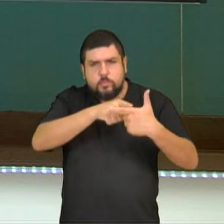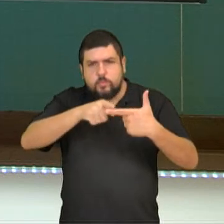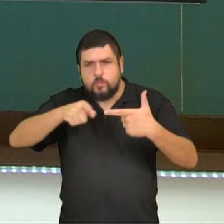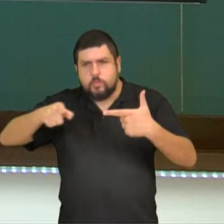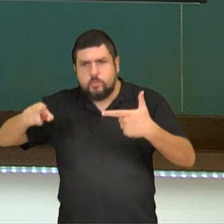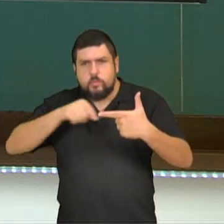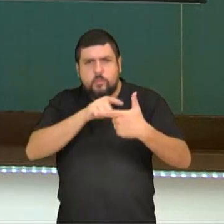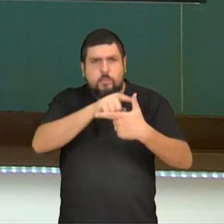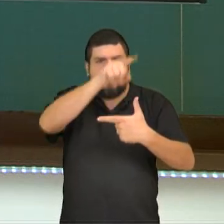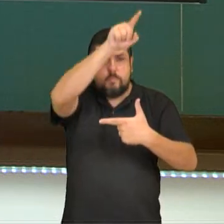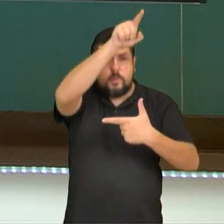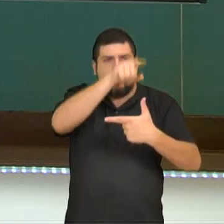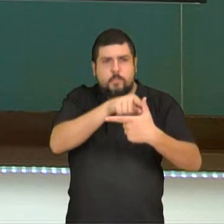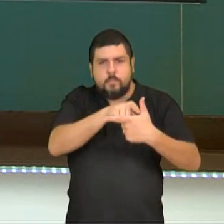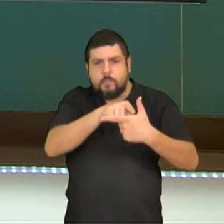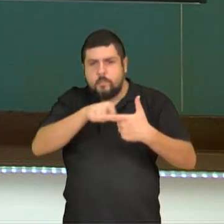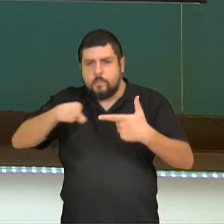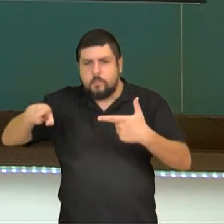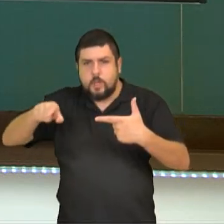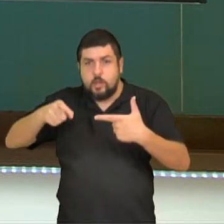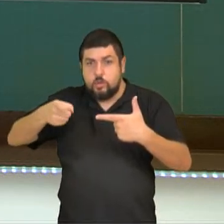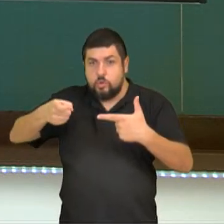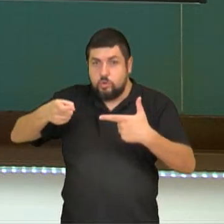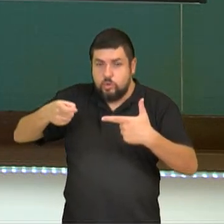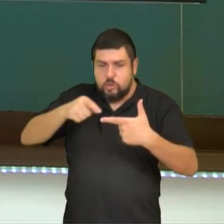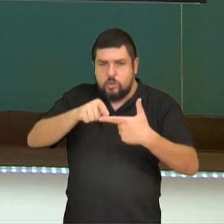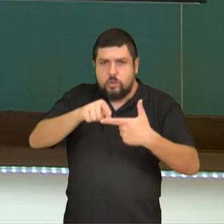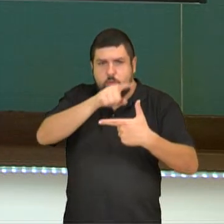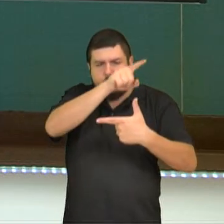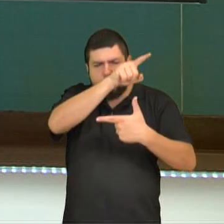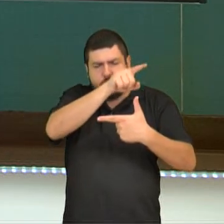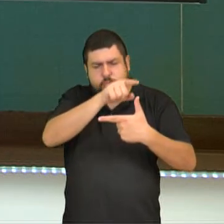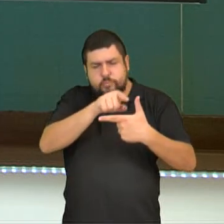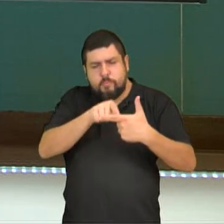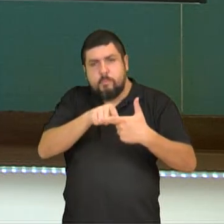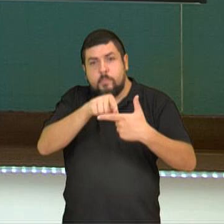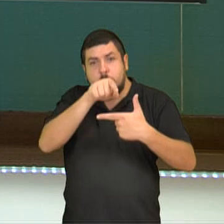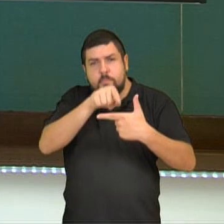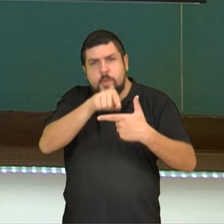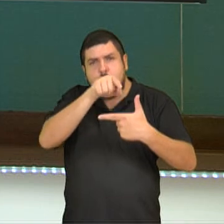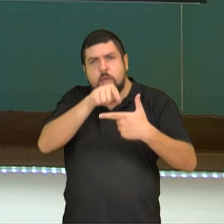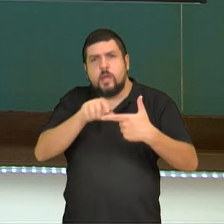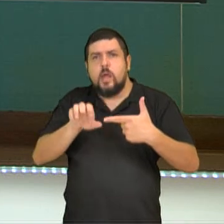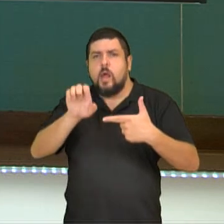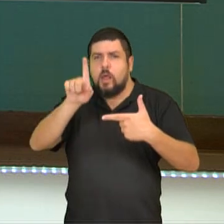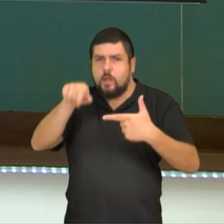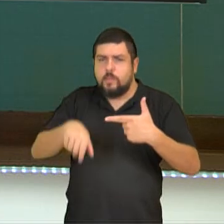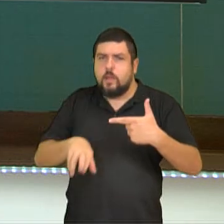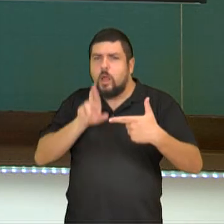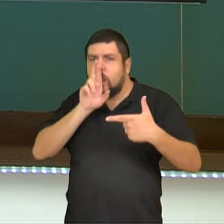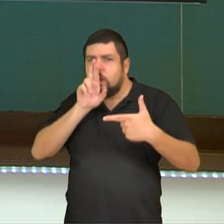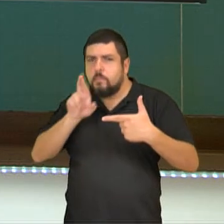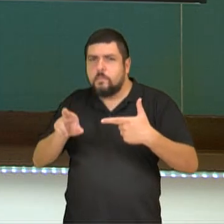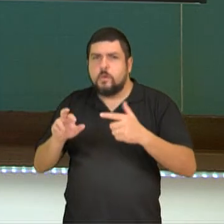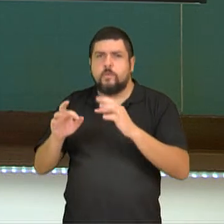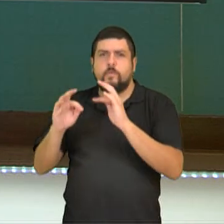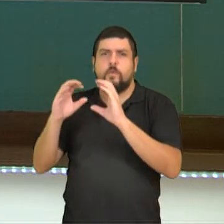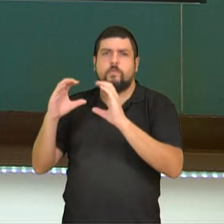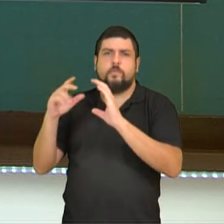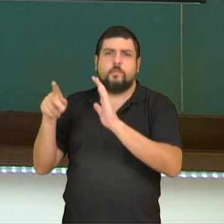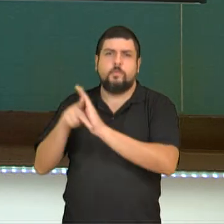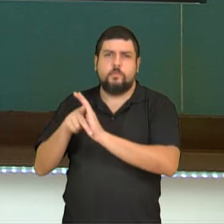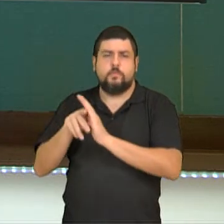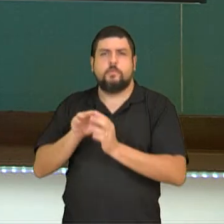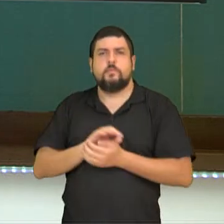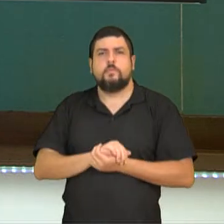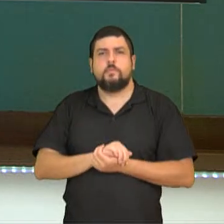eixo x, eles estão indicando que a gente tem a raiz da função, tá? E sempre em cima do eixo x, o y vai ser